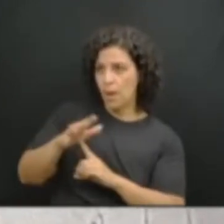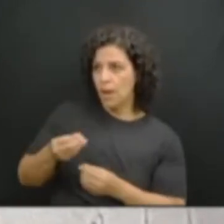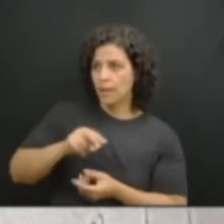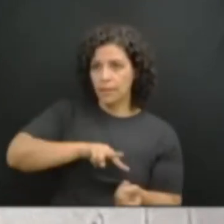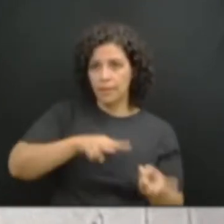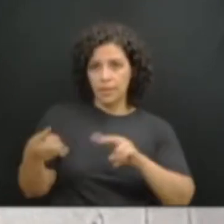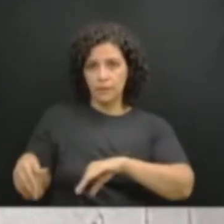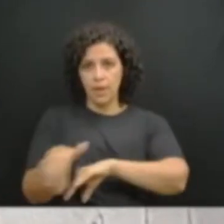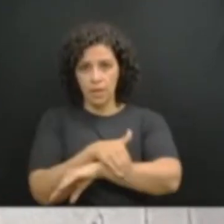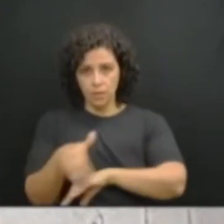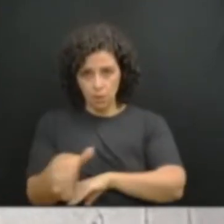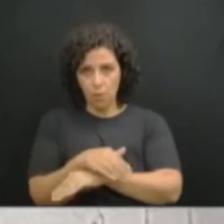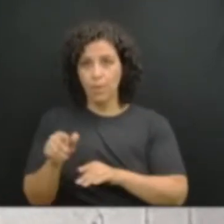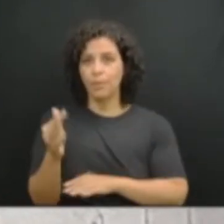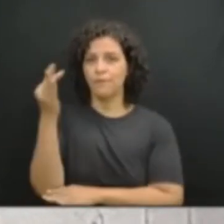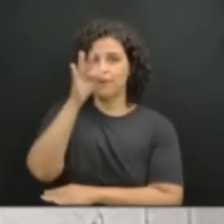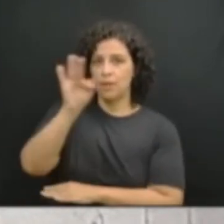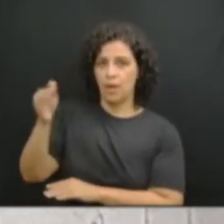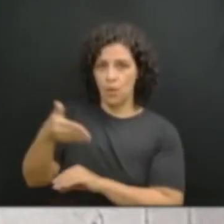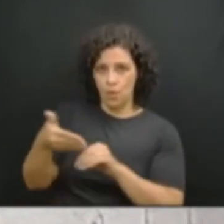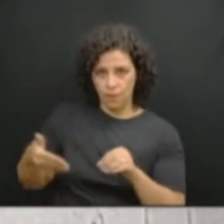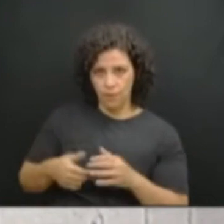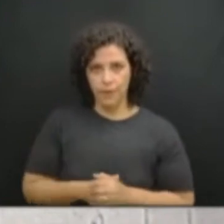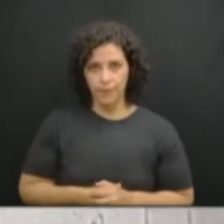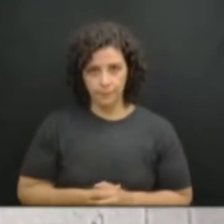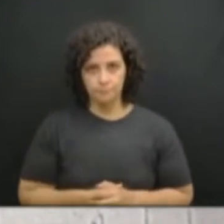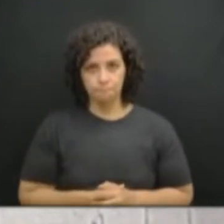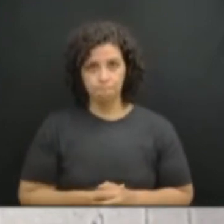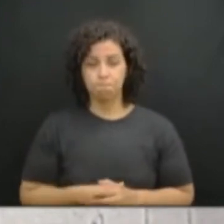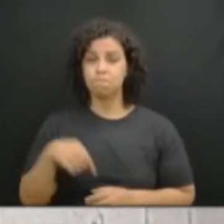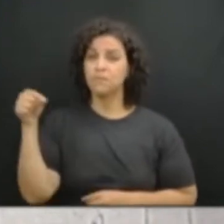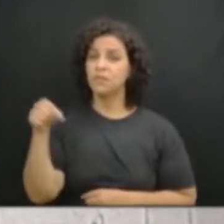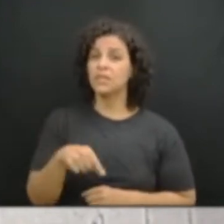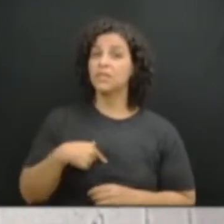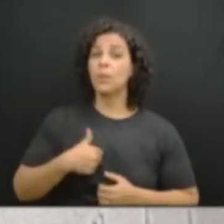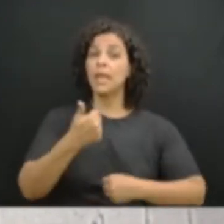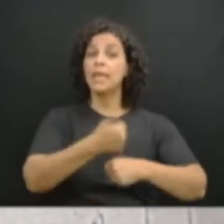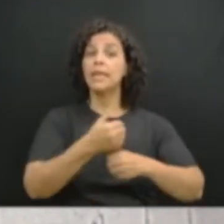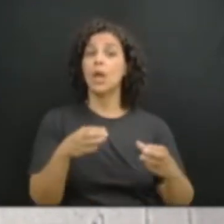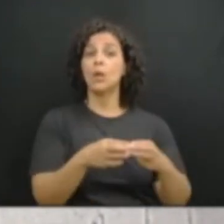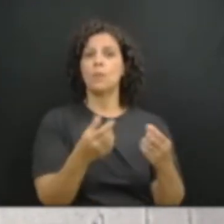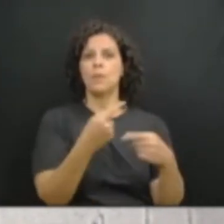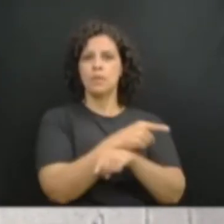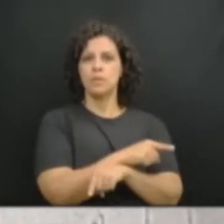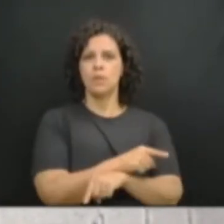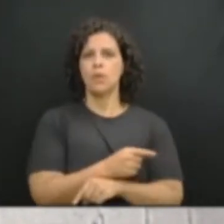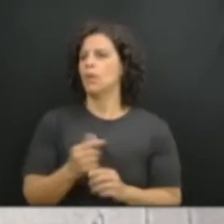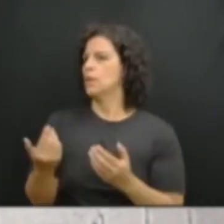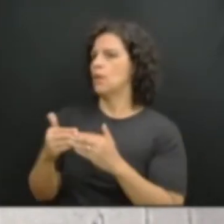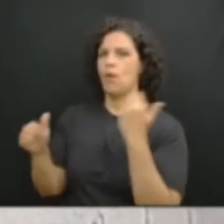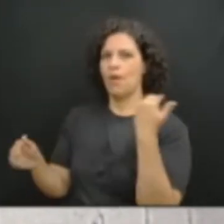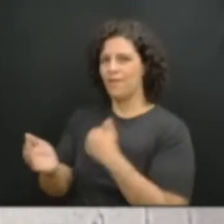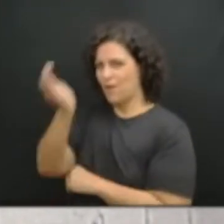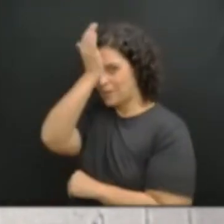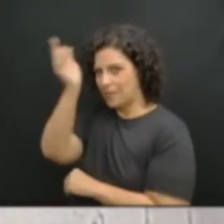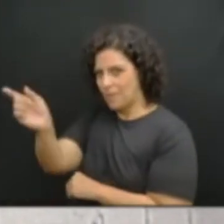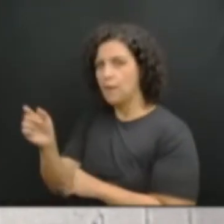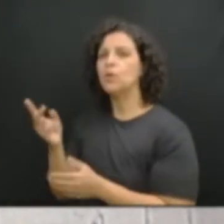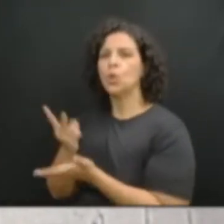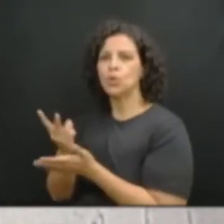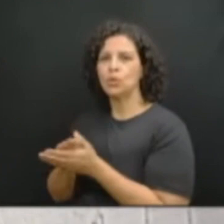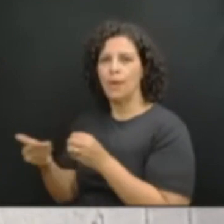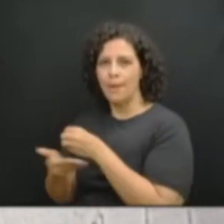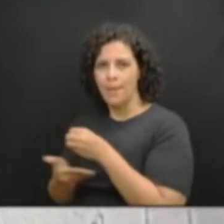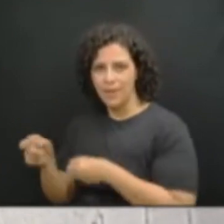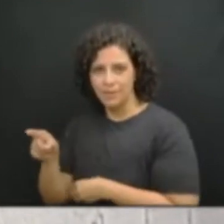rodovias para o governo federal. Na época, eu era líder da oposição e o deputado Hussein Bacri era e é o líder